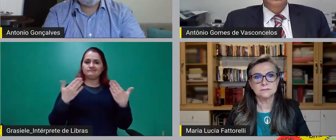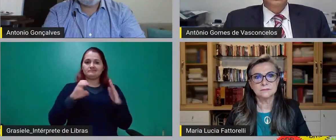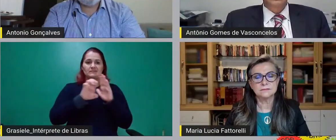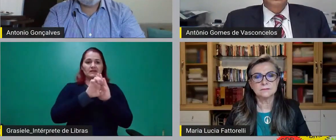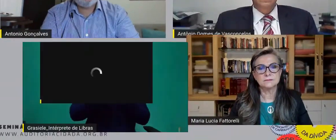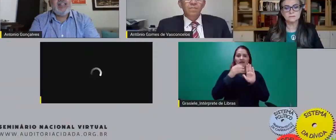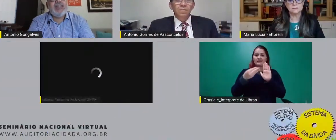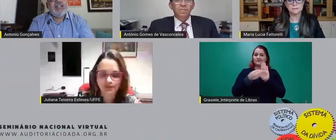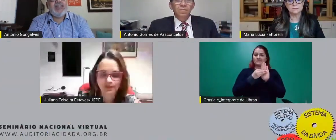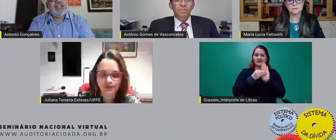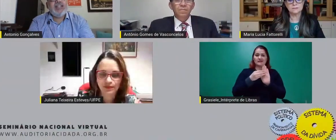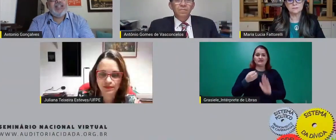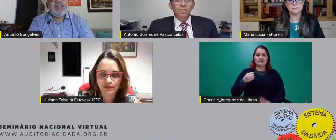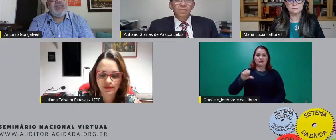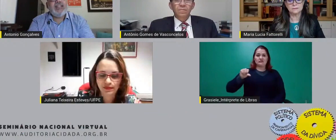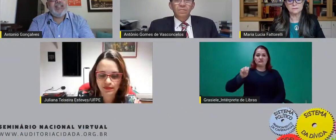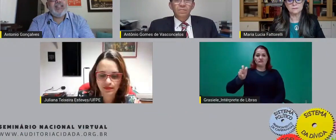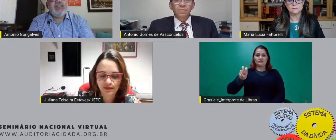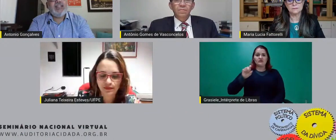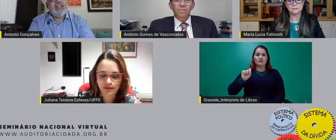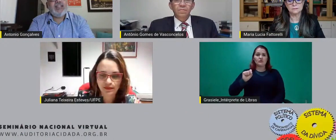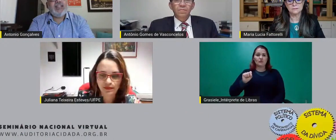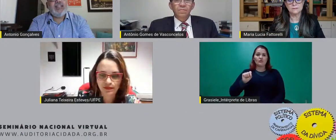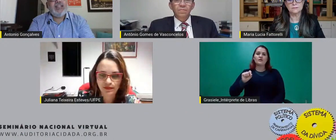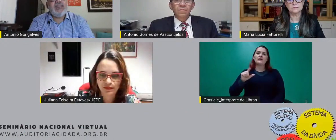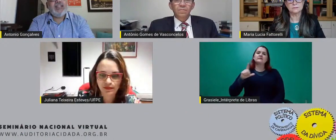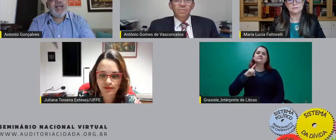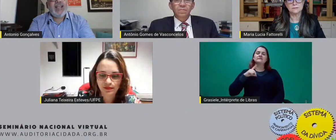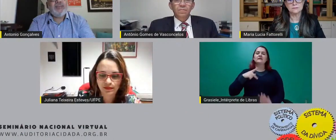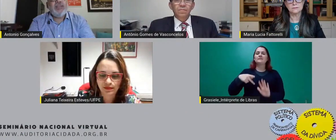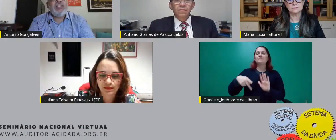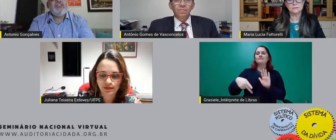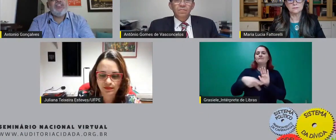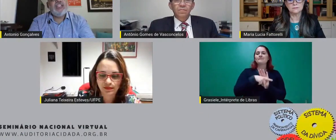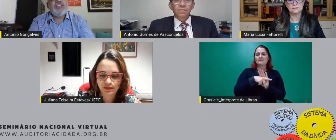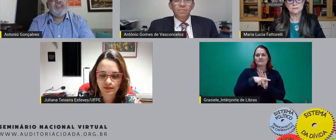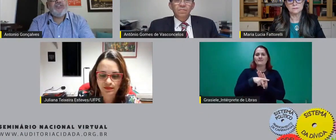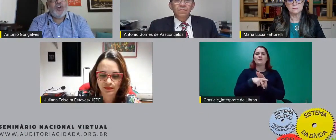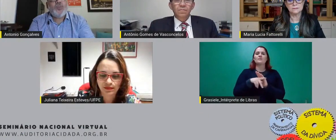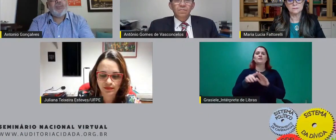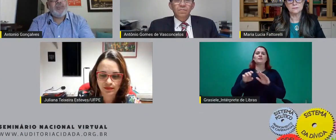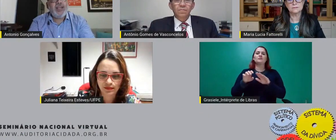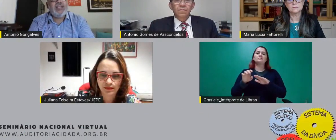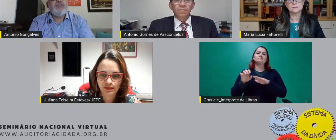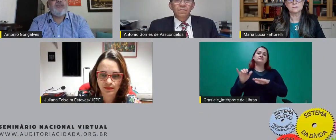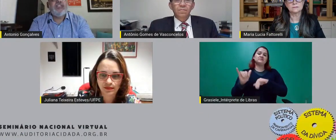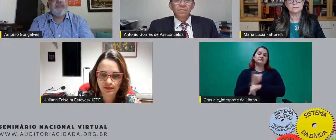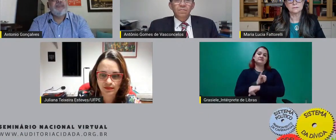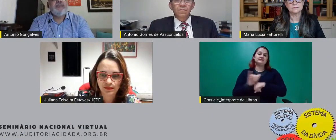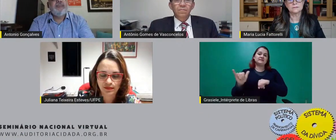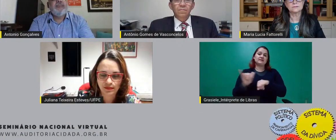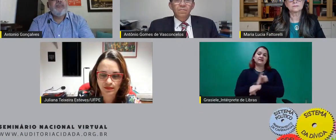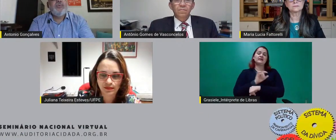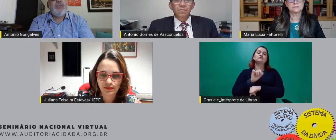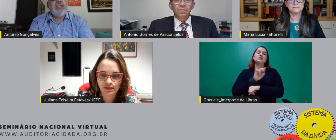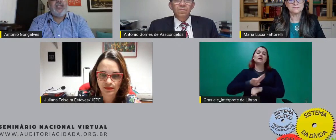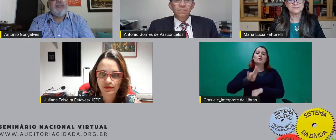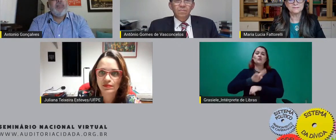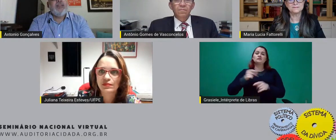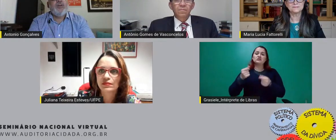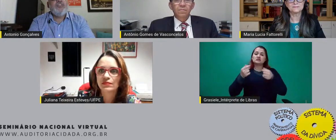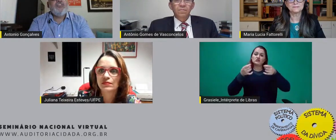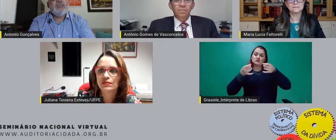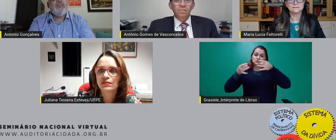se tratava de um mecanismo de claramente deixar sobra para pagar a dívida. Por